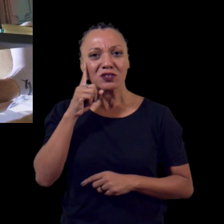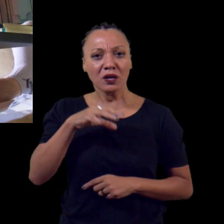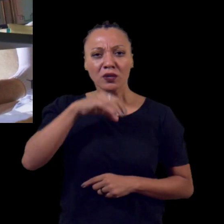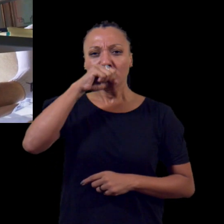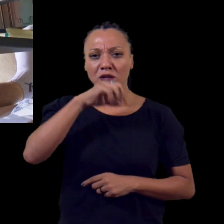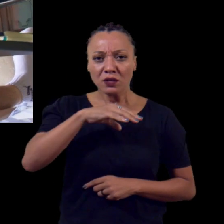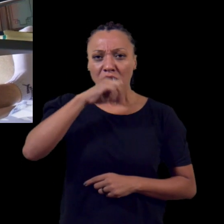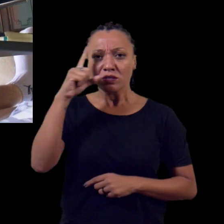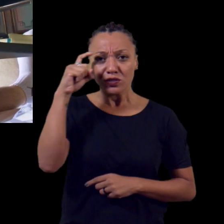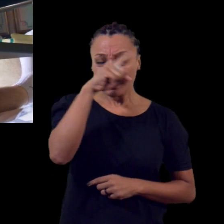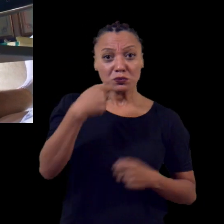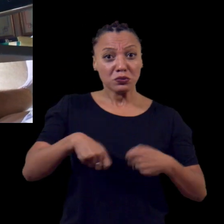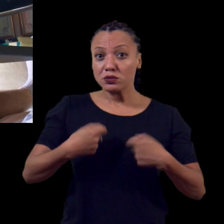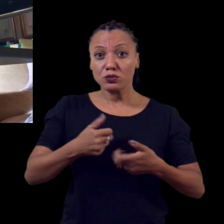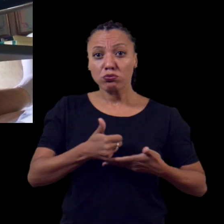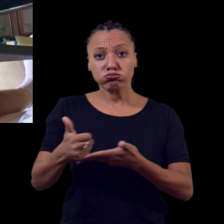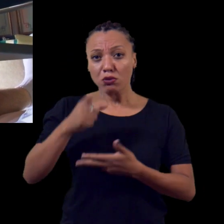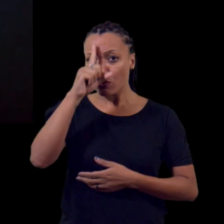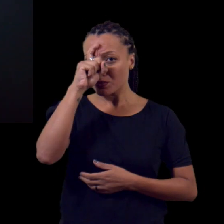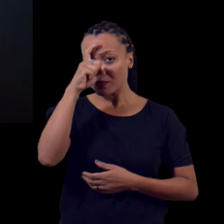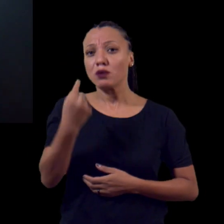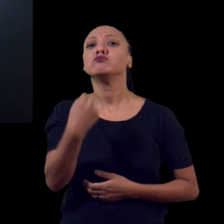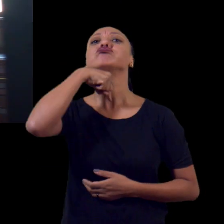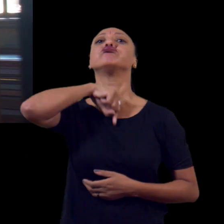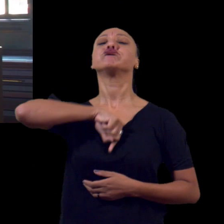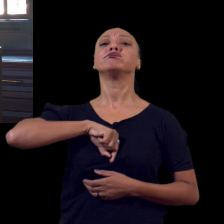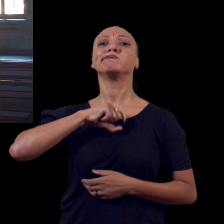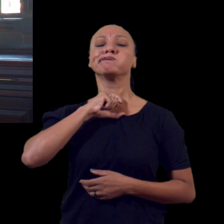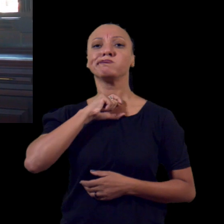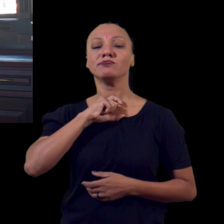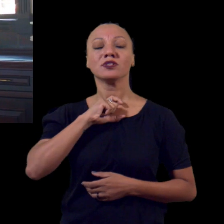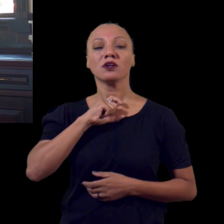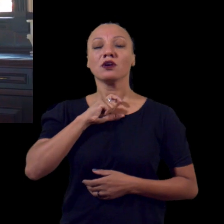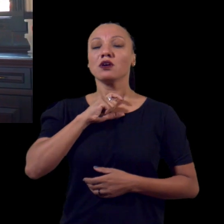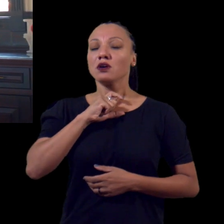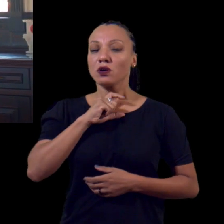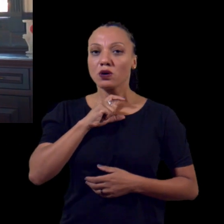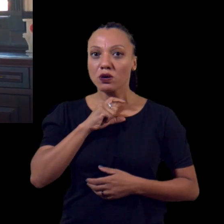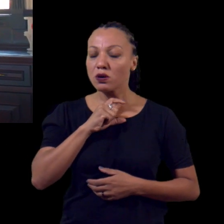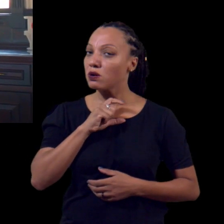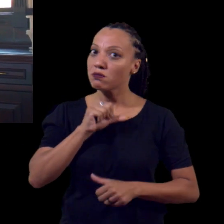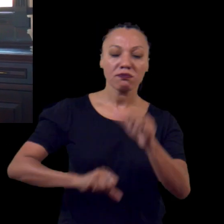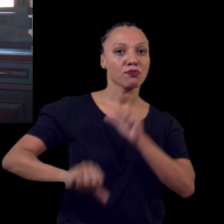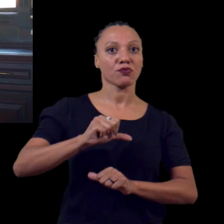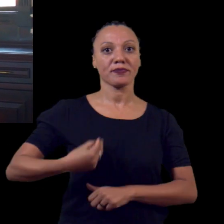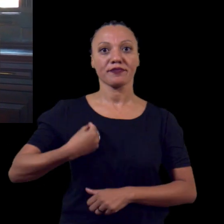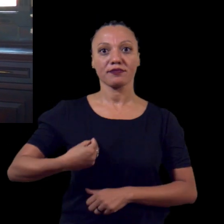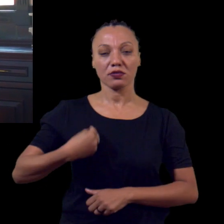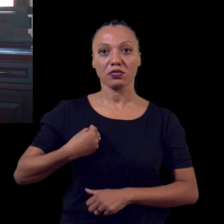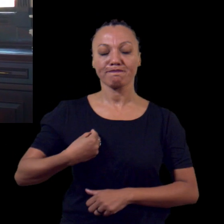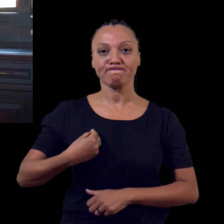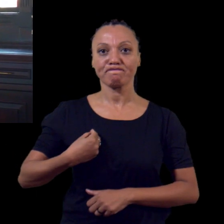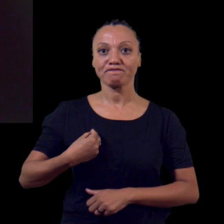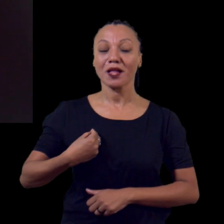traqueostomia. Isso mudou sensivelmente minha situação. Apesar de ter me proporcionado um importante conforto respiratório,